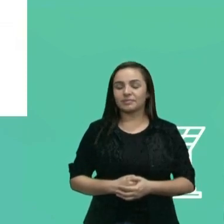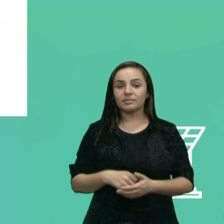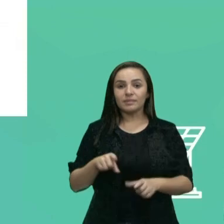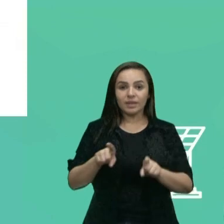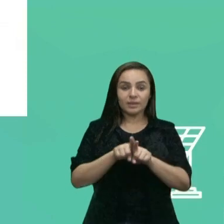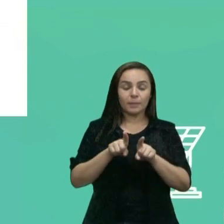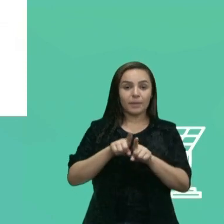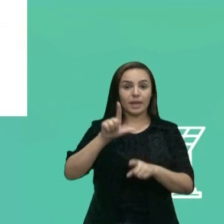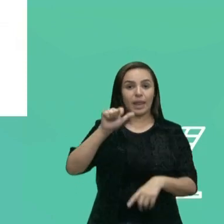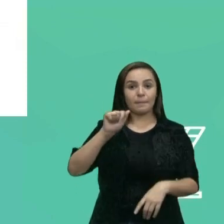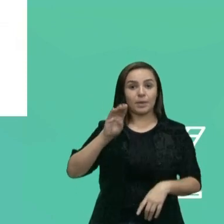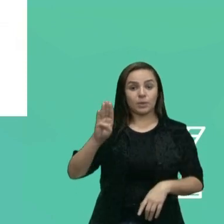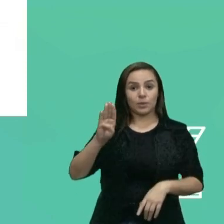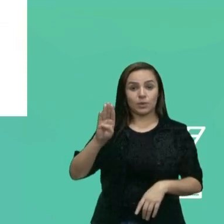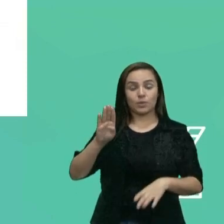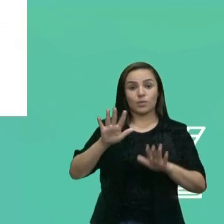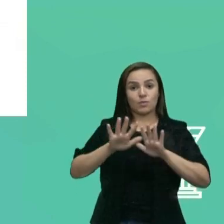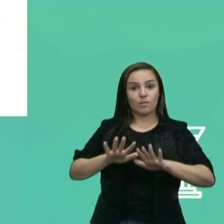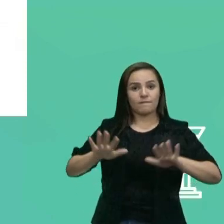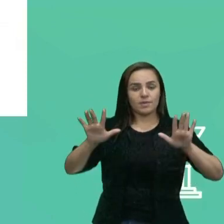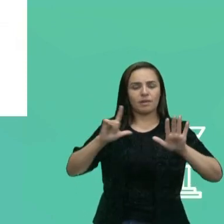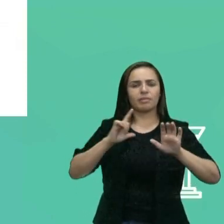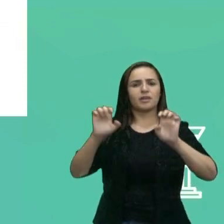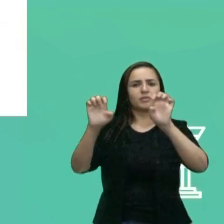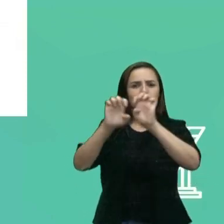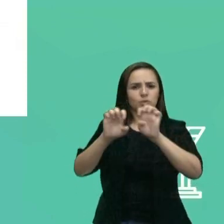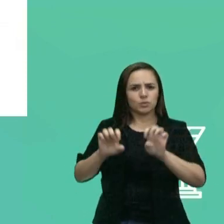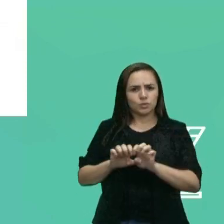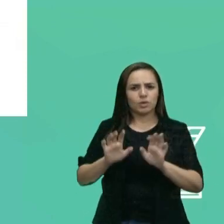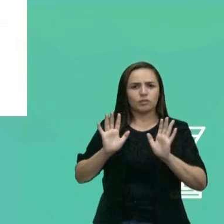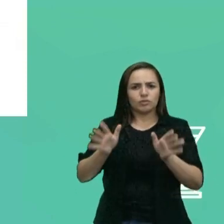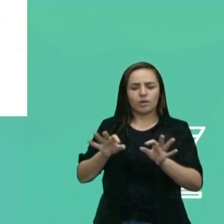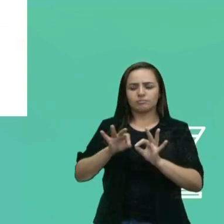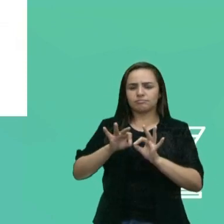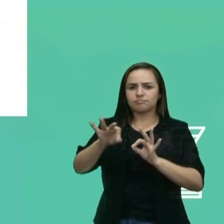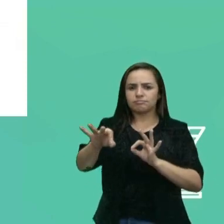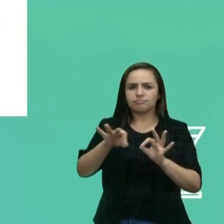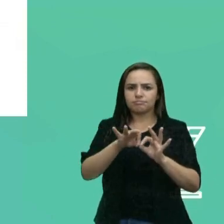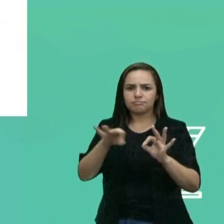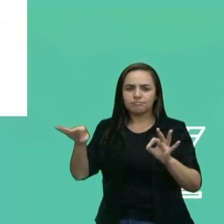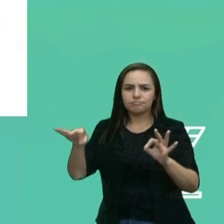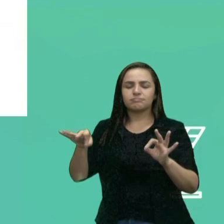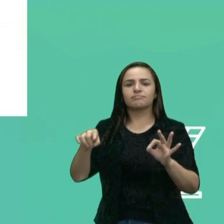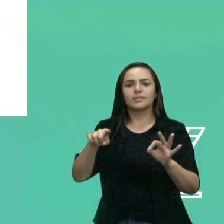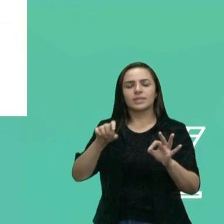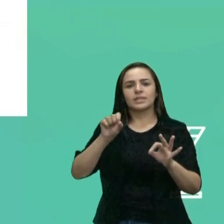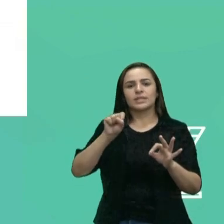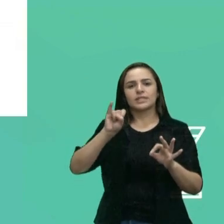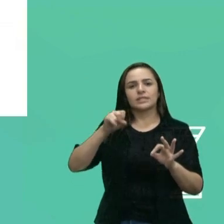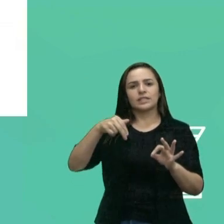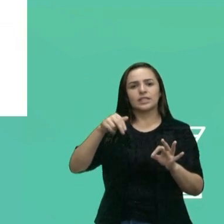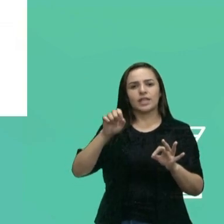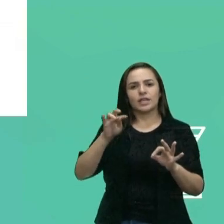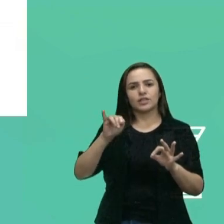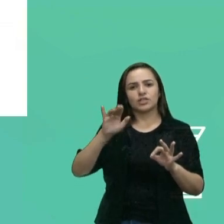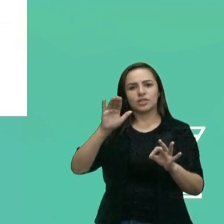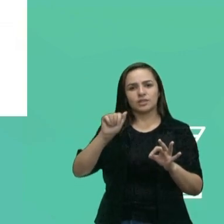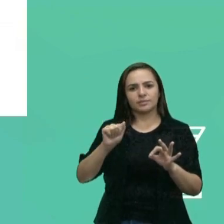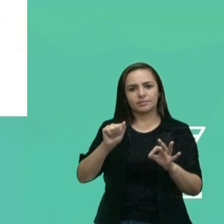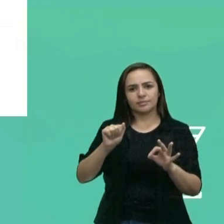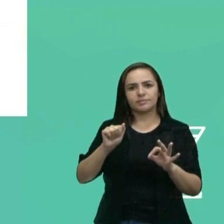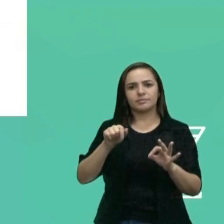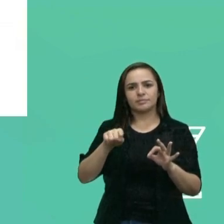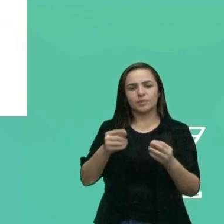UFC possui infraestrutura suficiente para fazer as medições necessárias de cinética e equilíbrio